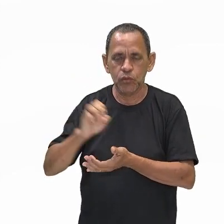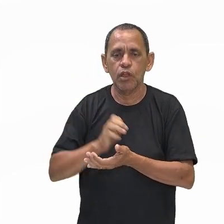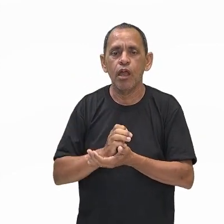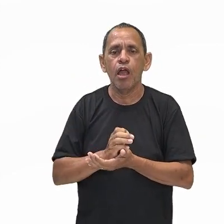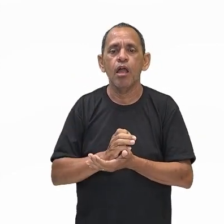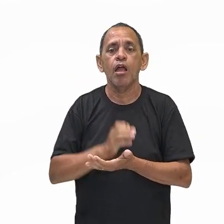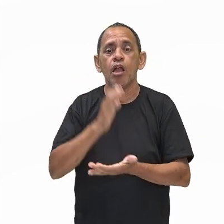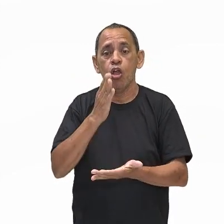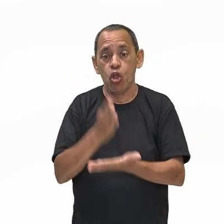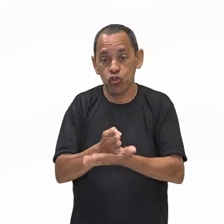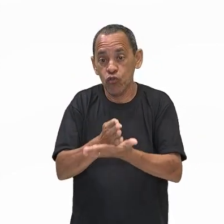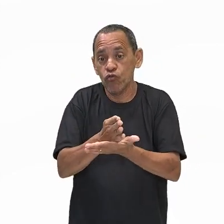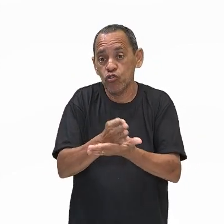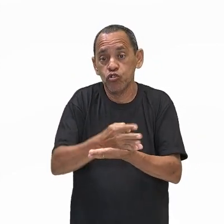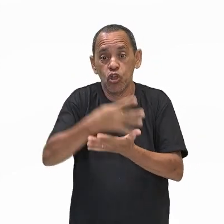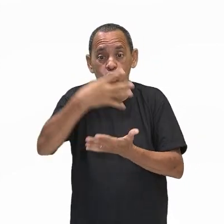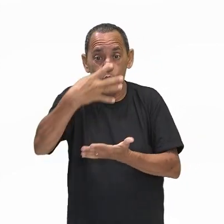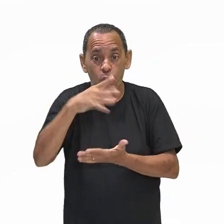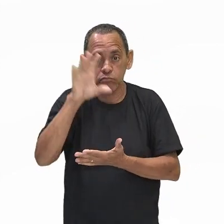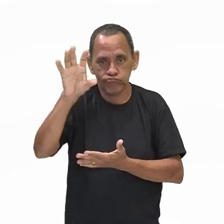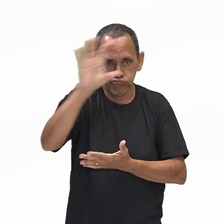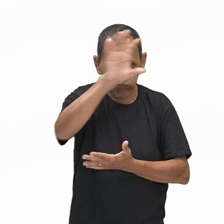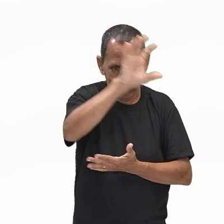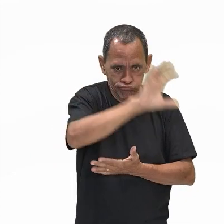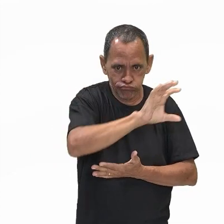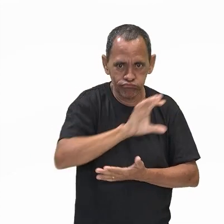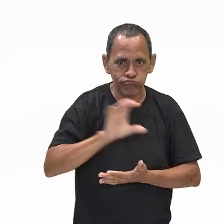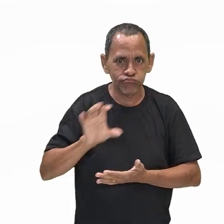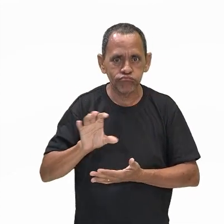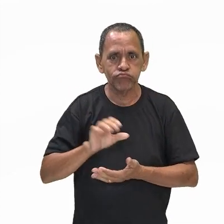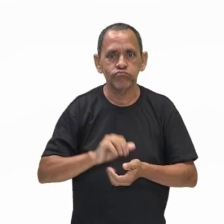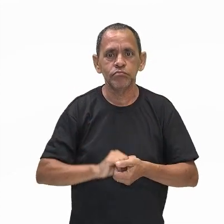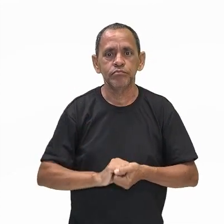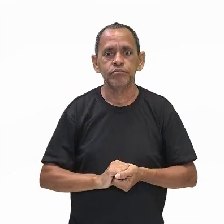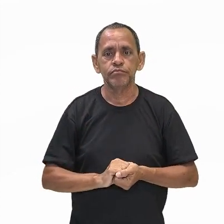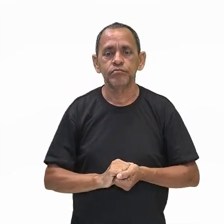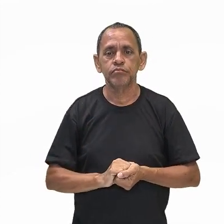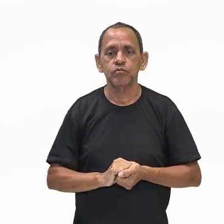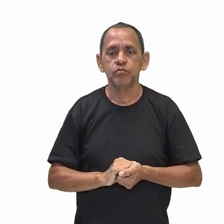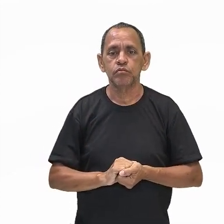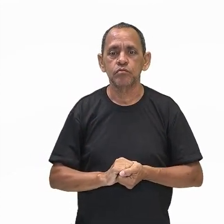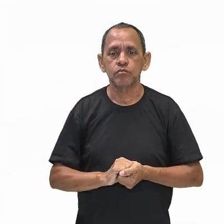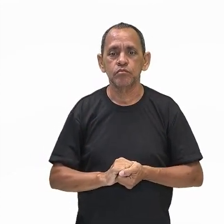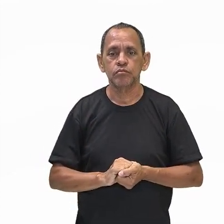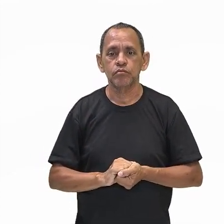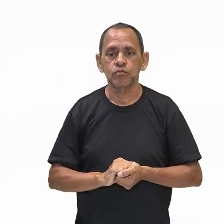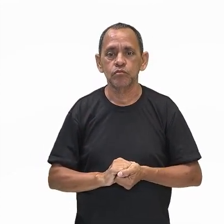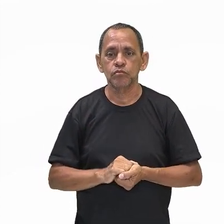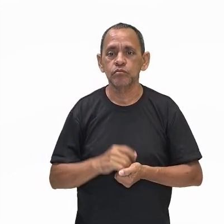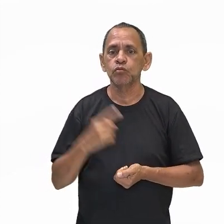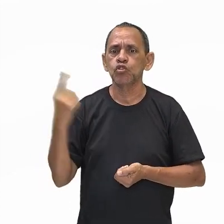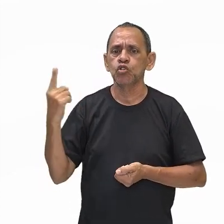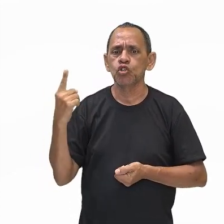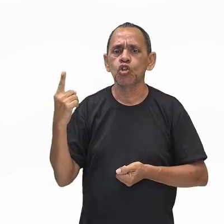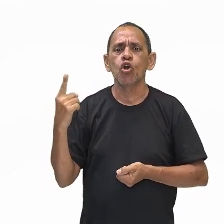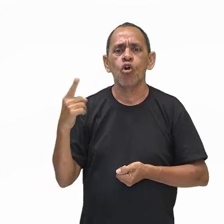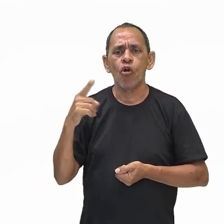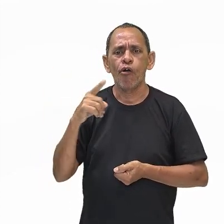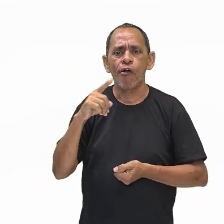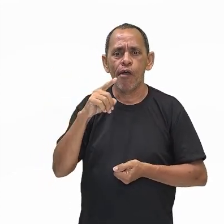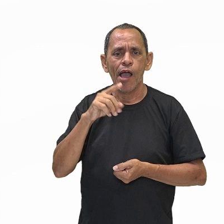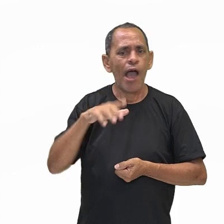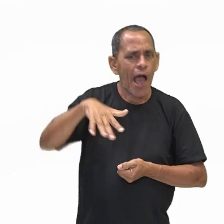regiões geográficas intermediárias. Então, aparece para vocês, toda essa região em amarelo é o